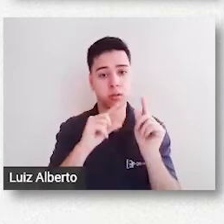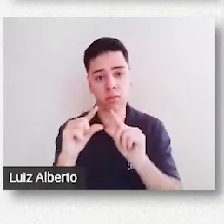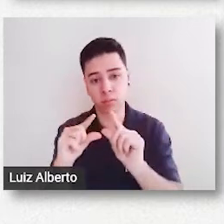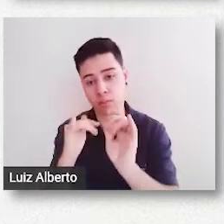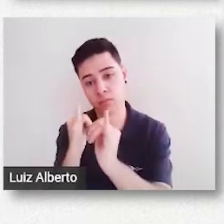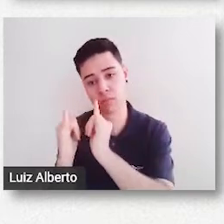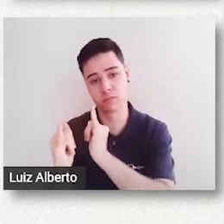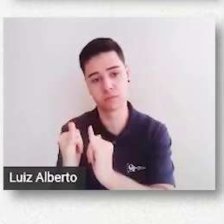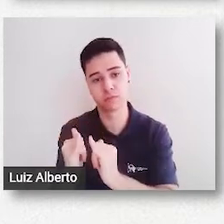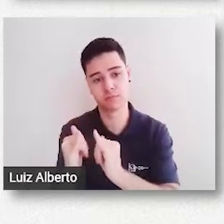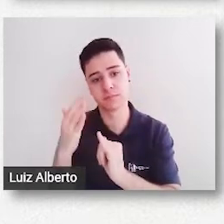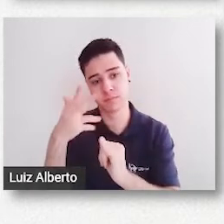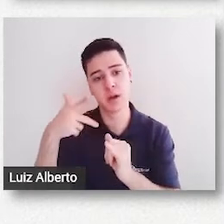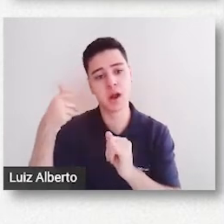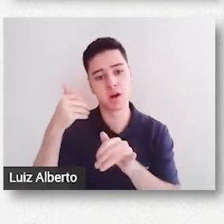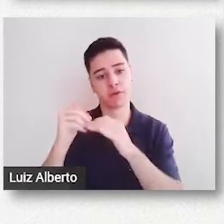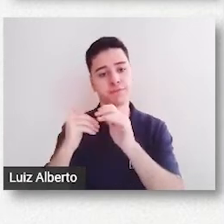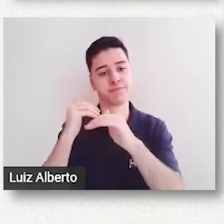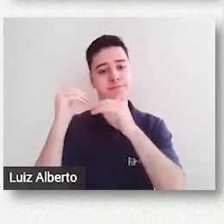esses estudos